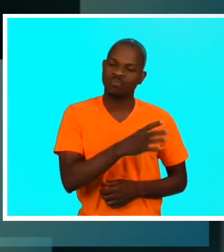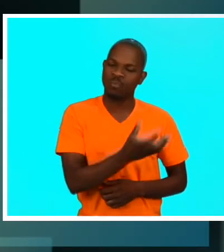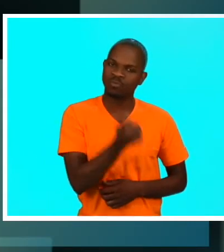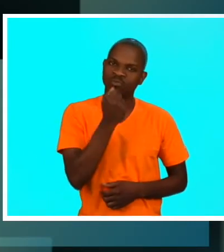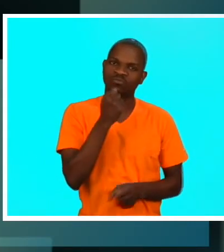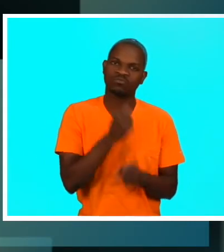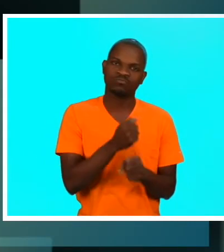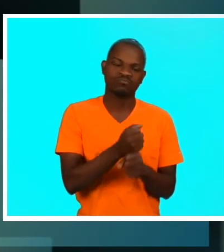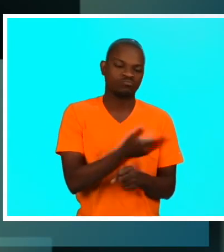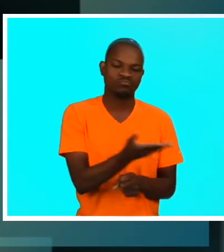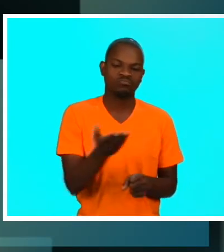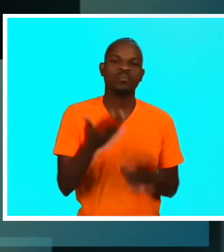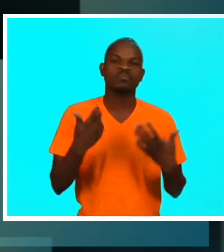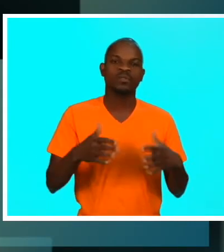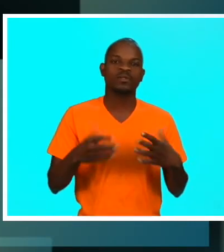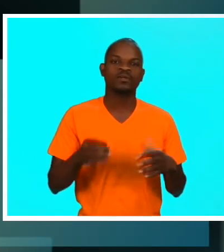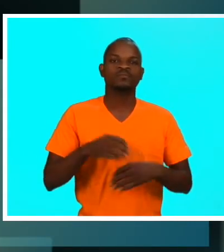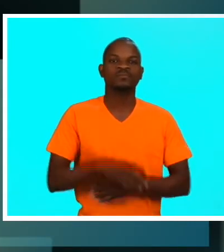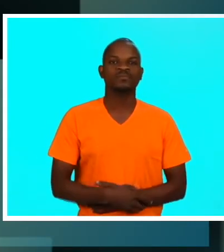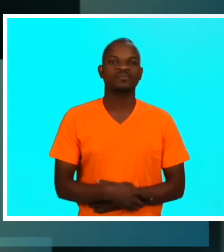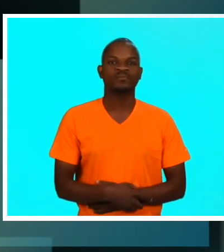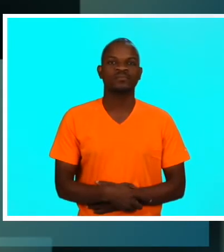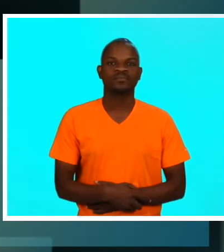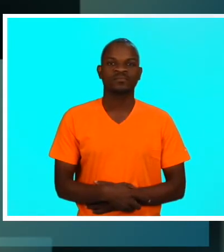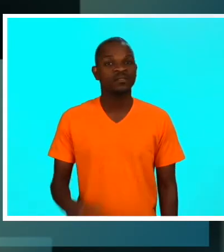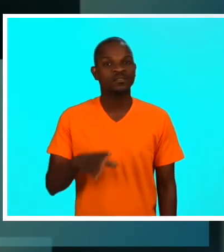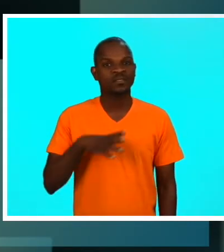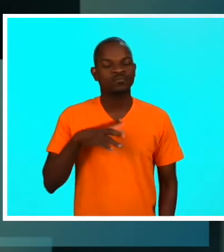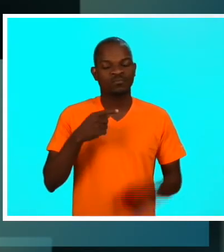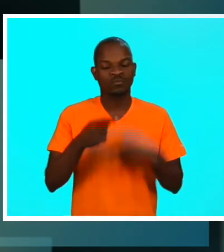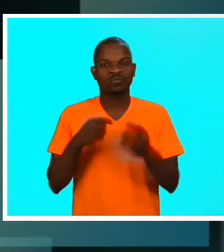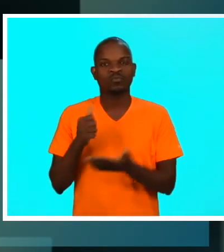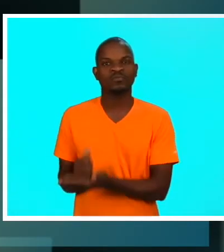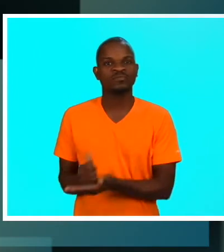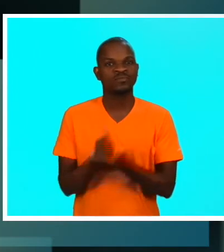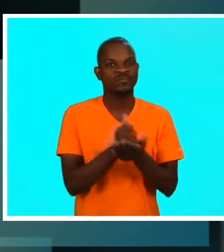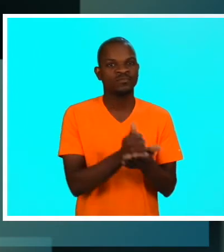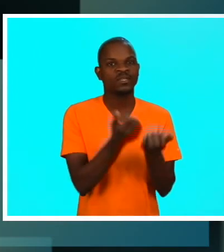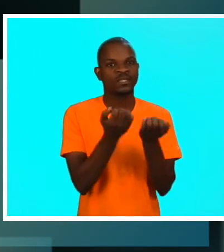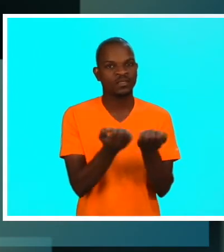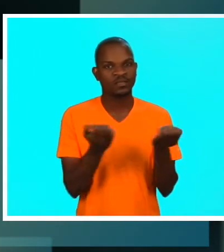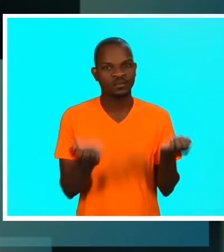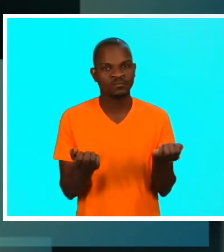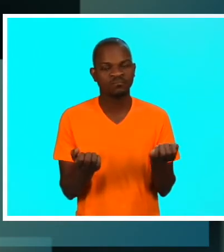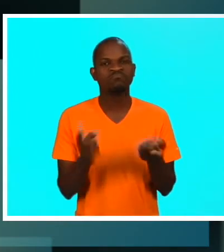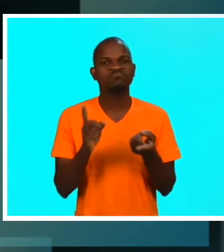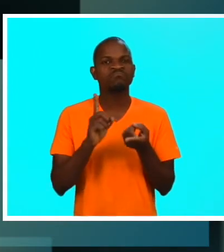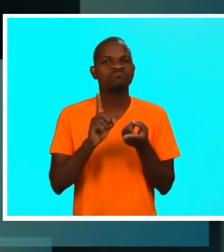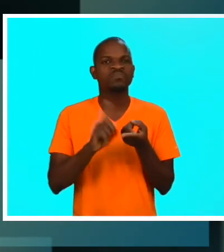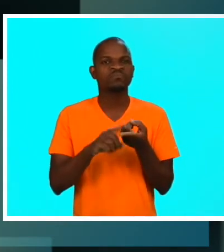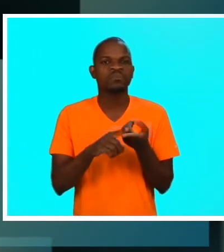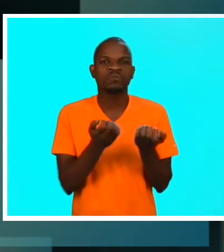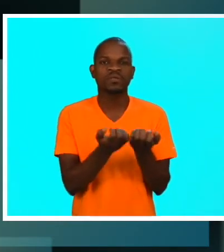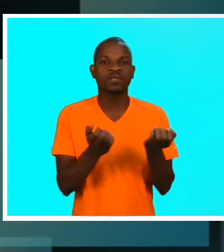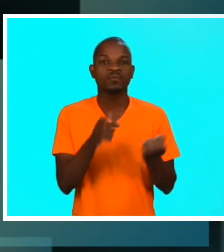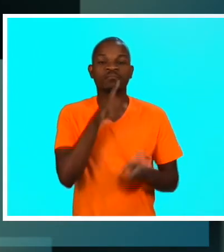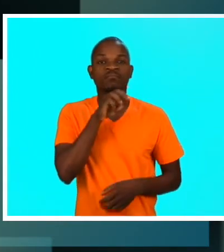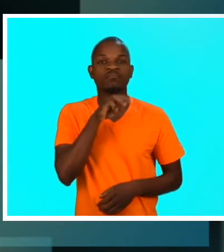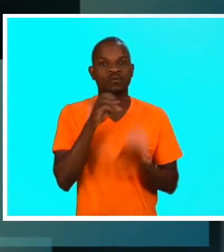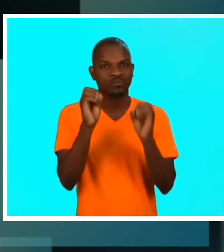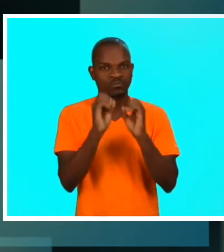gostamos de brincar com eles, ensinarmos a eles. Além do apoio à criança, a criança,